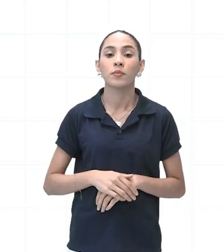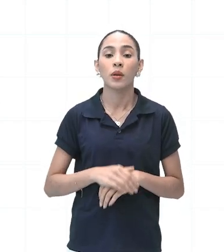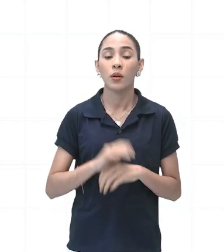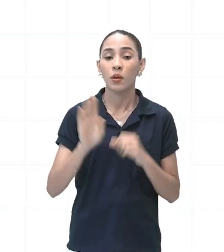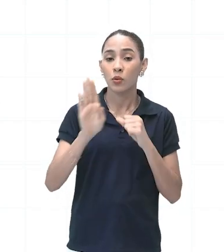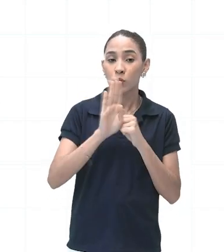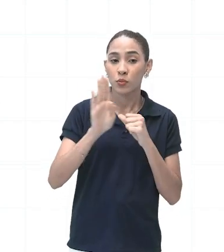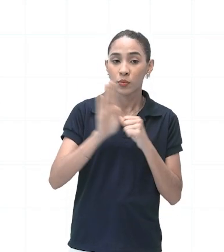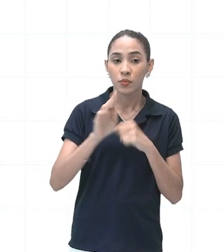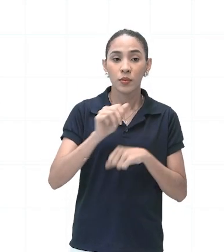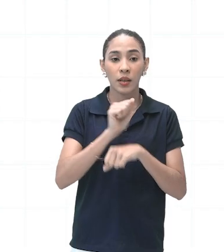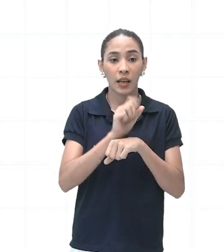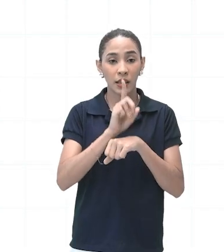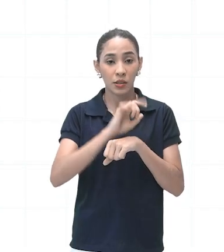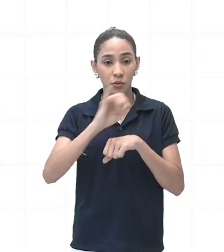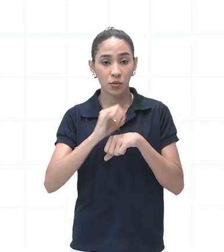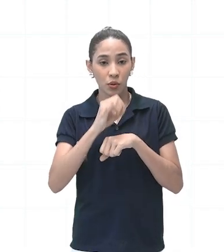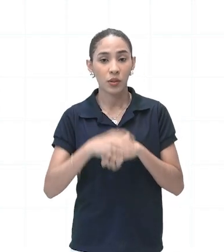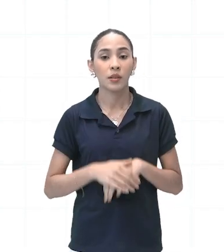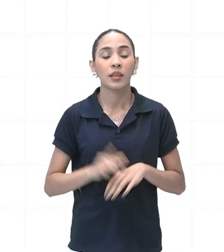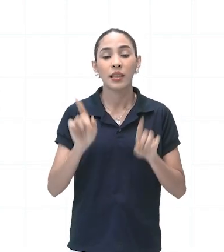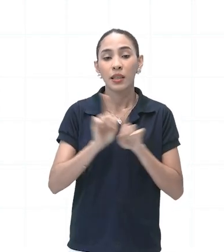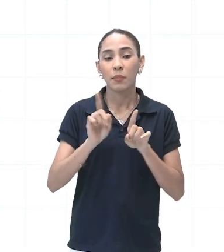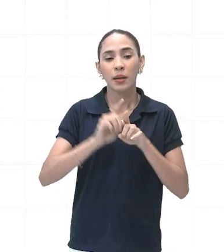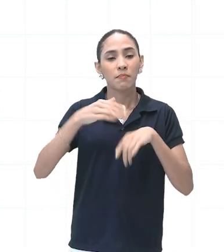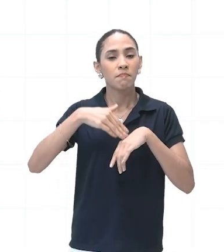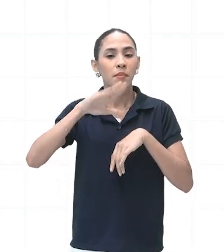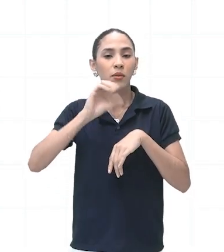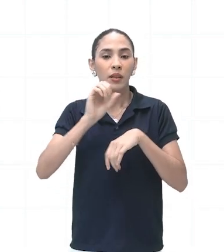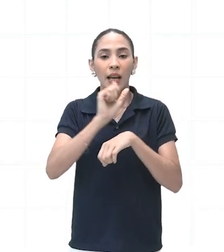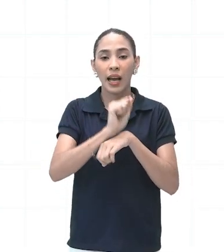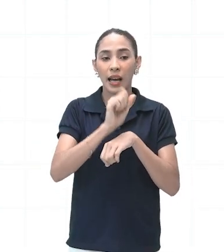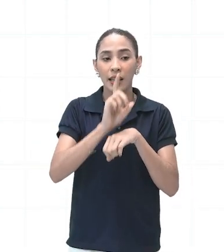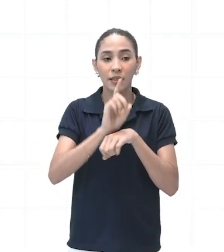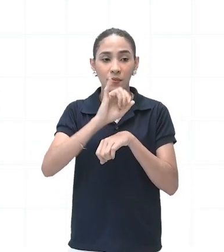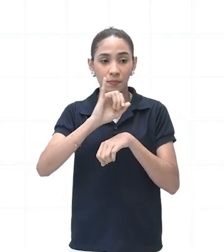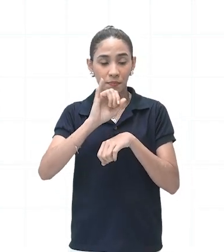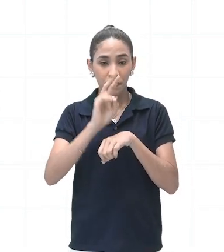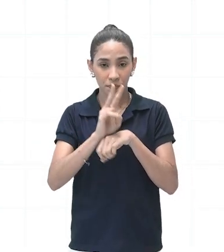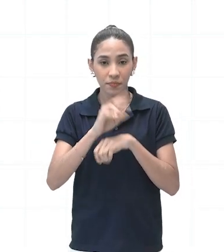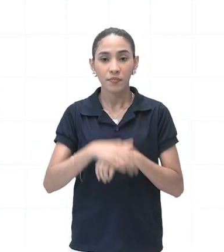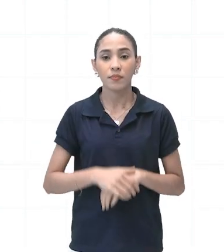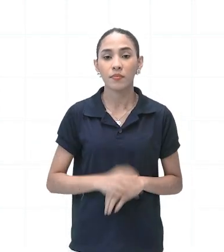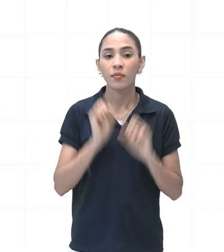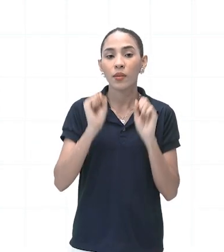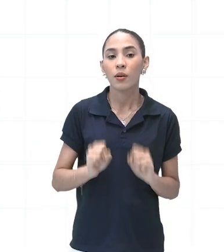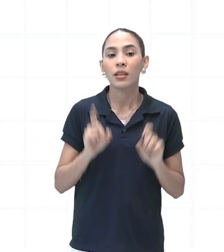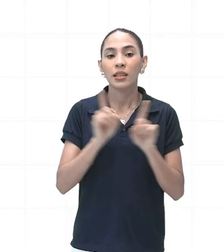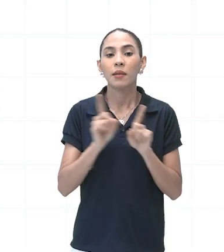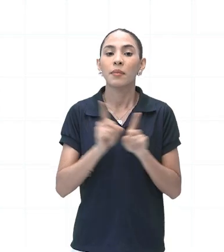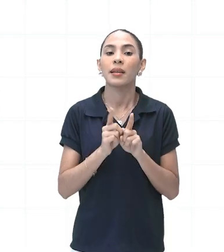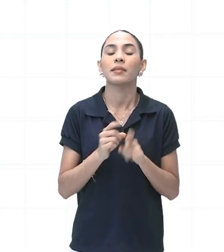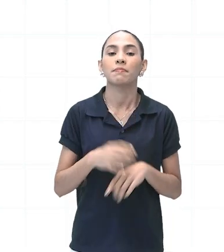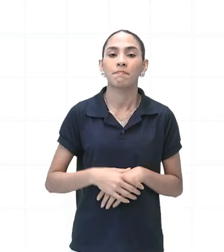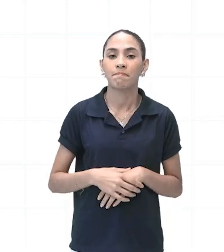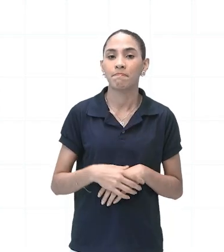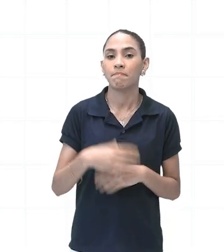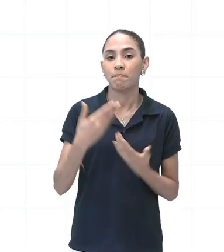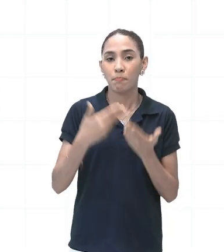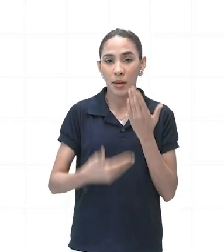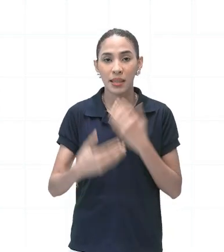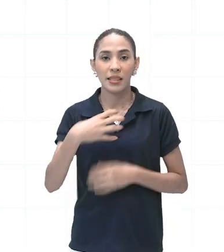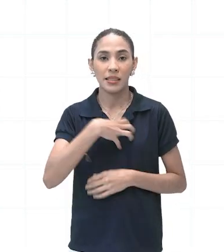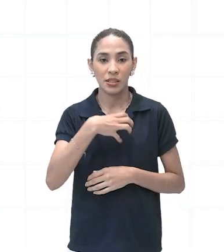o substantivo, o adjetivo e, mais raramente, os advérbios, tá? Podem ter sentido